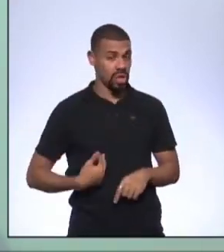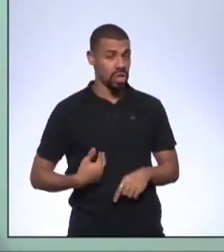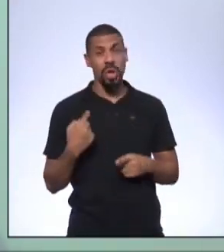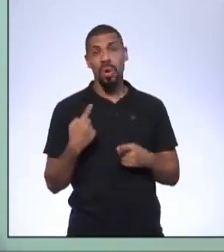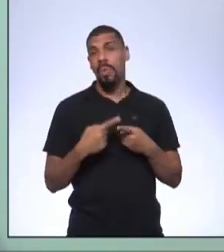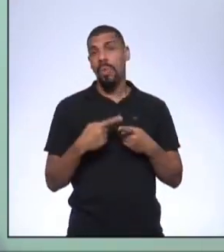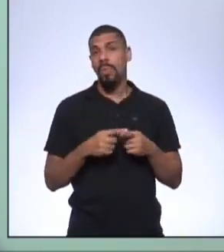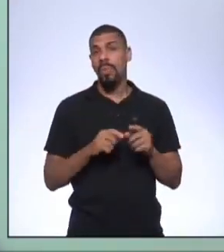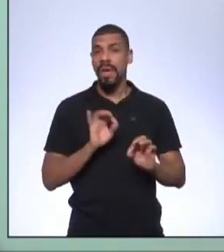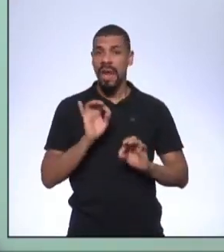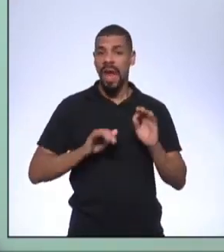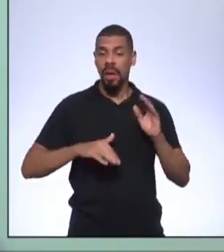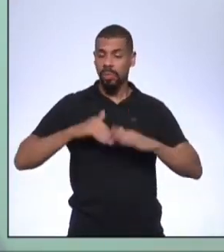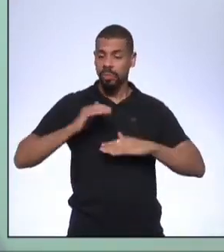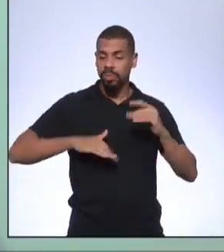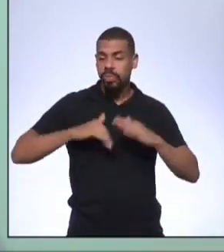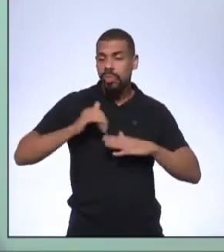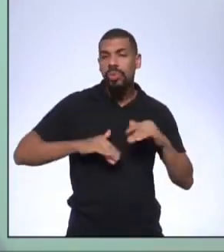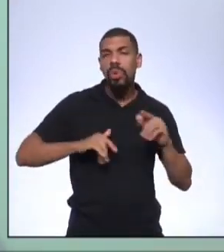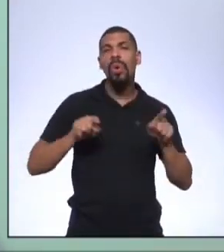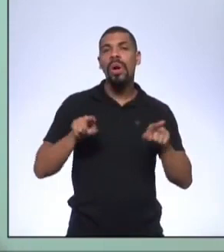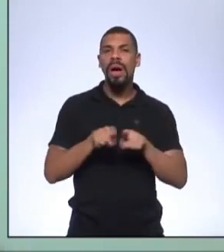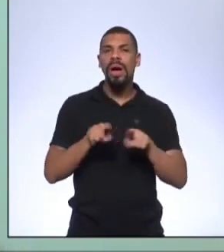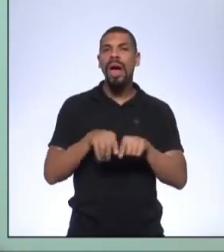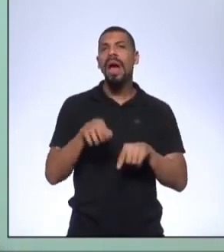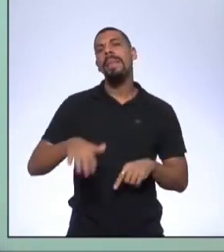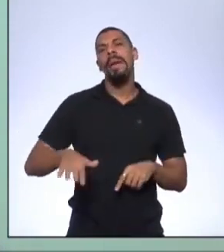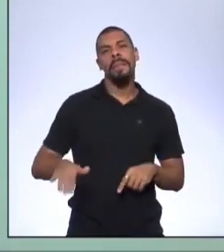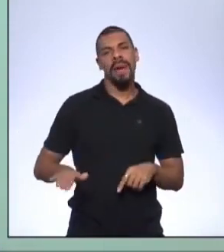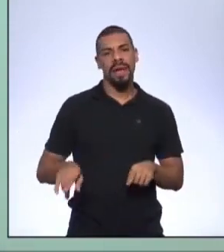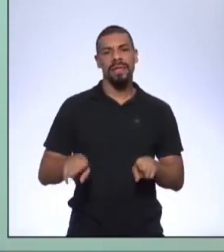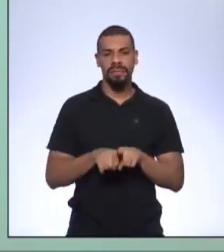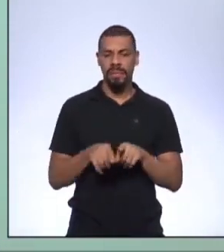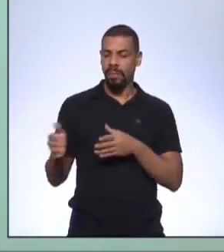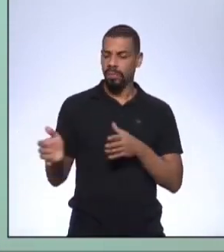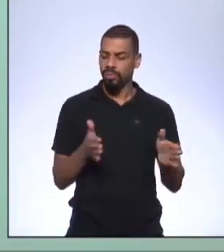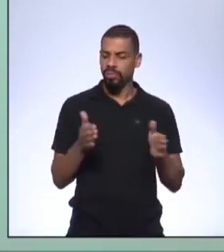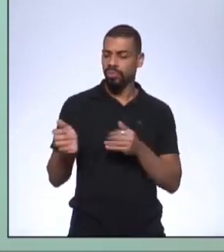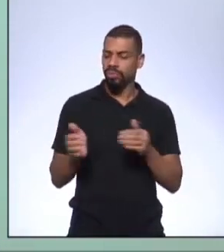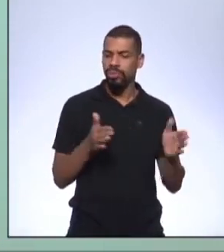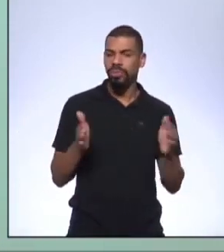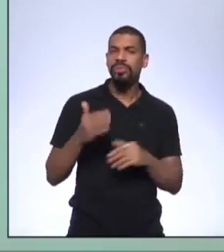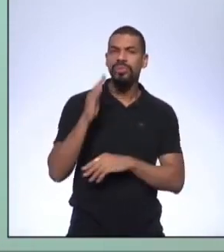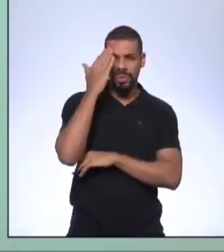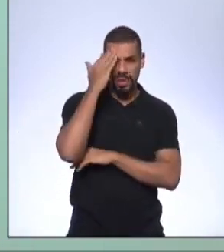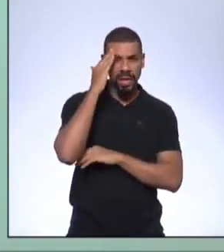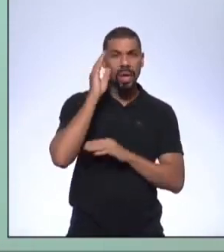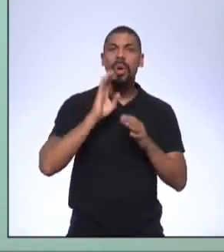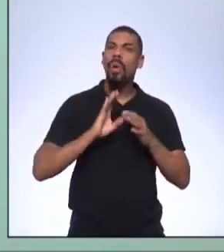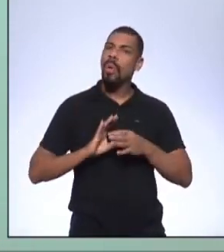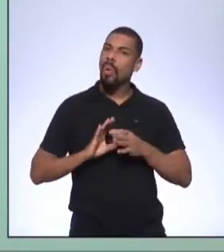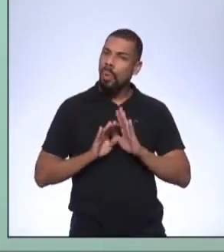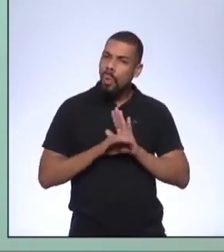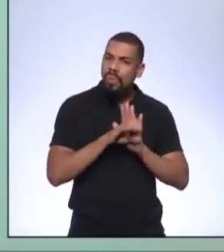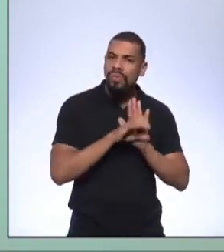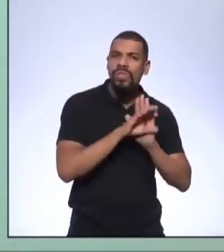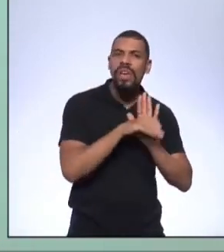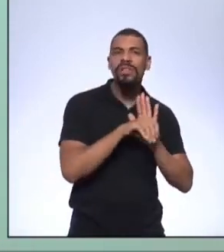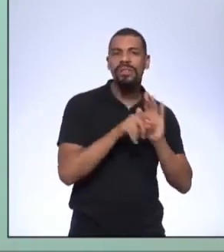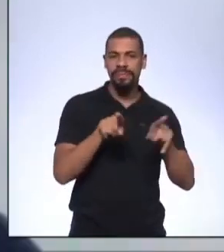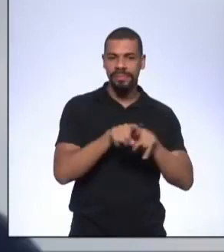mão de obra lá na China tende a ser mais barata para a produção. Então, ela entendeu bem o conceito de